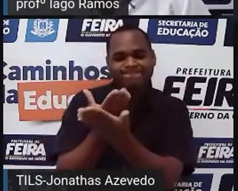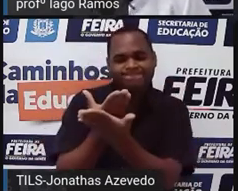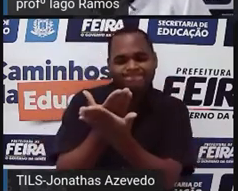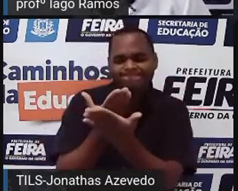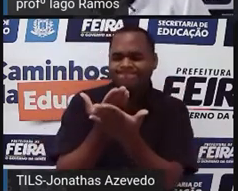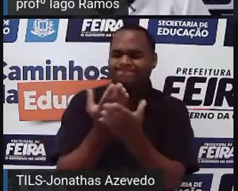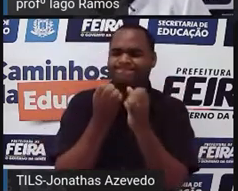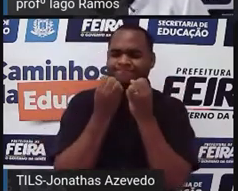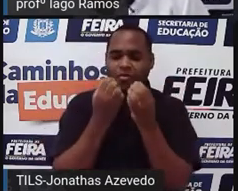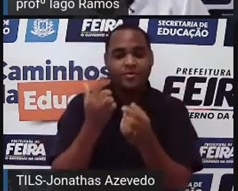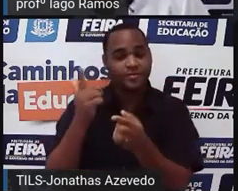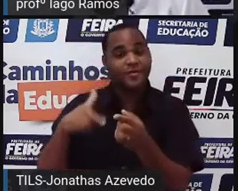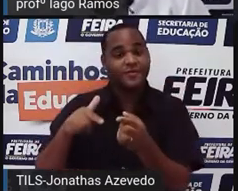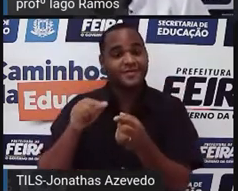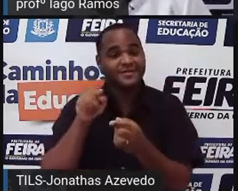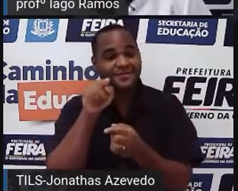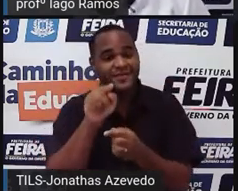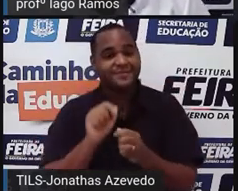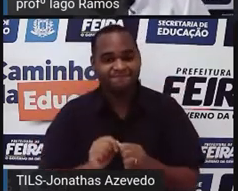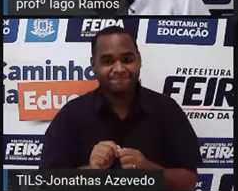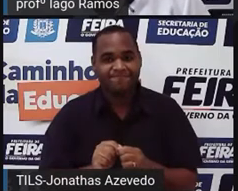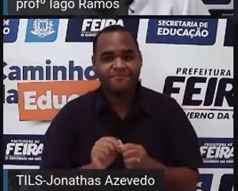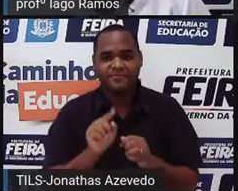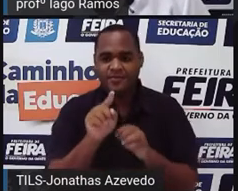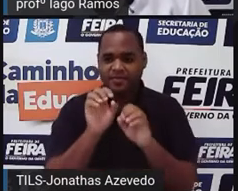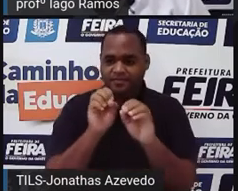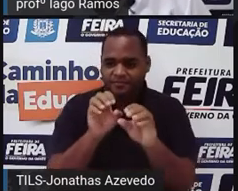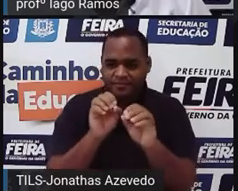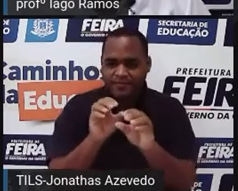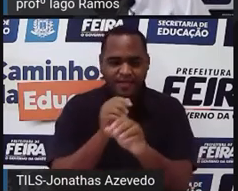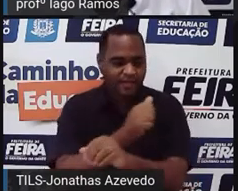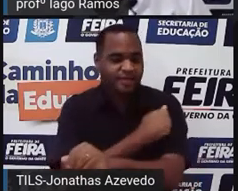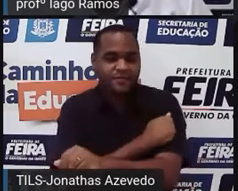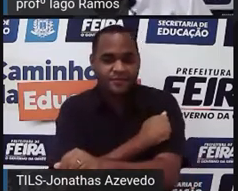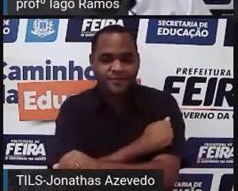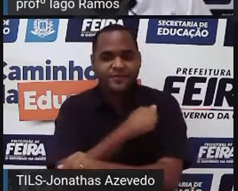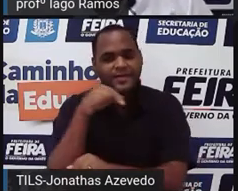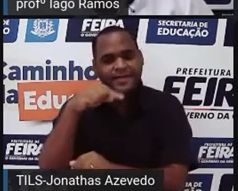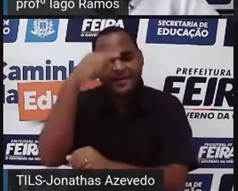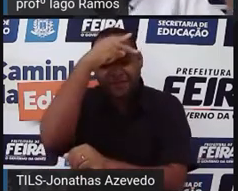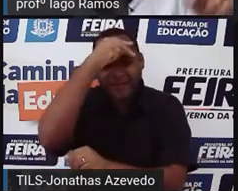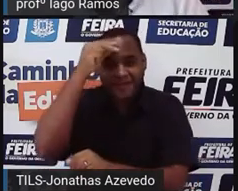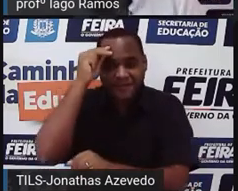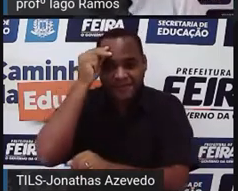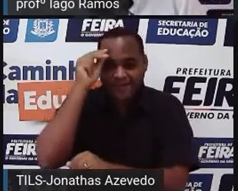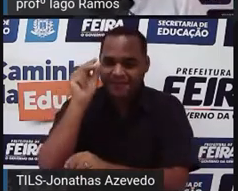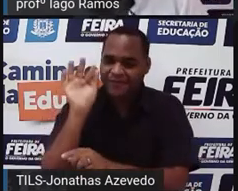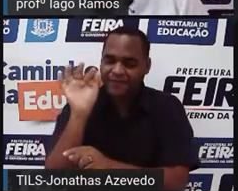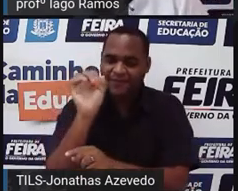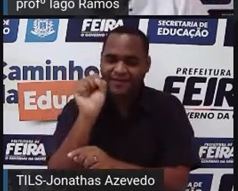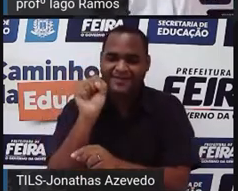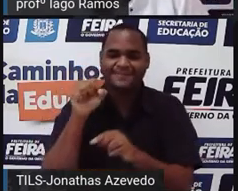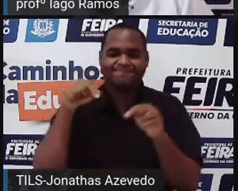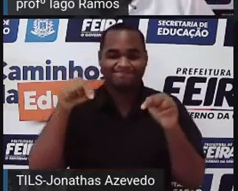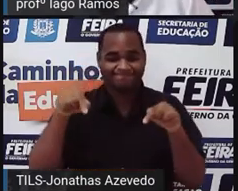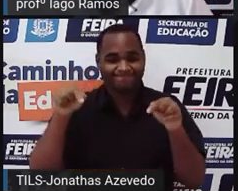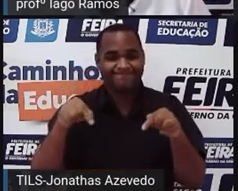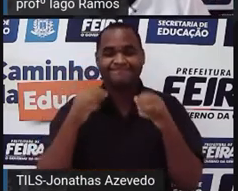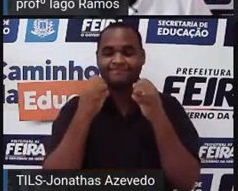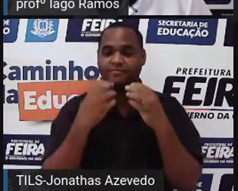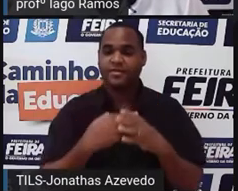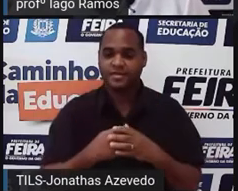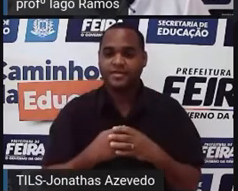e essa aula é para você que é estudante da Rede Municipal de Ensino aqui de Feira de Santana,